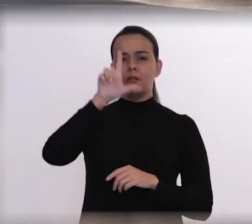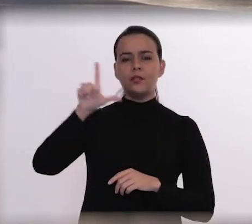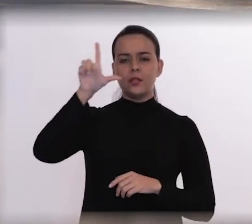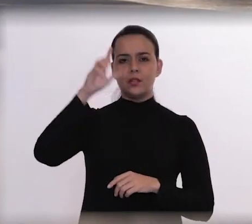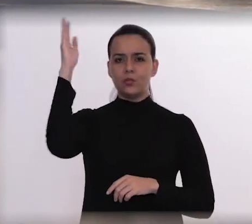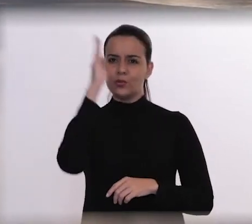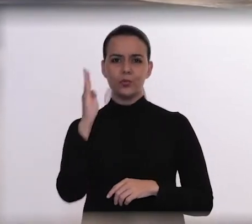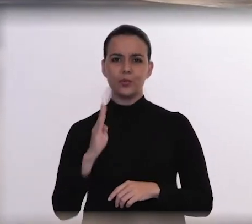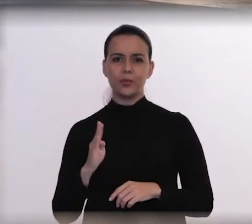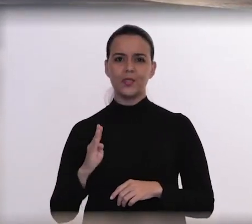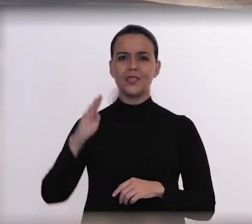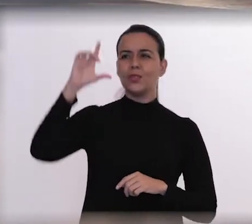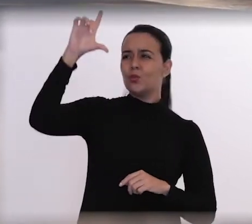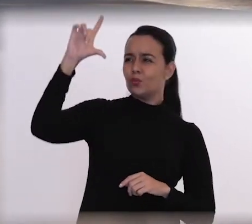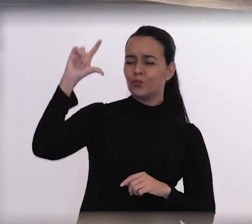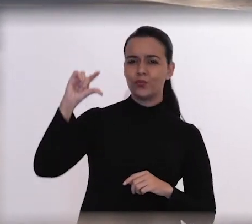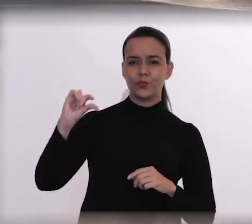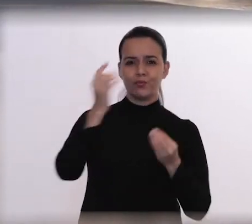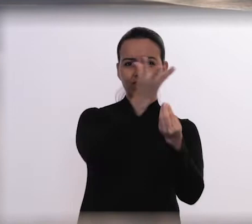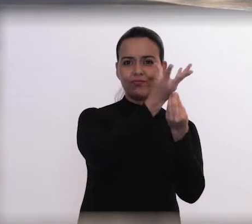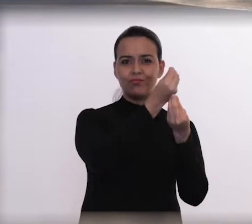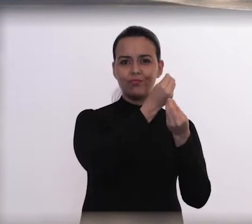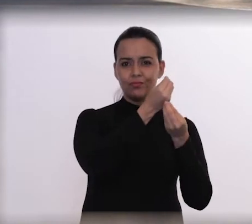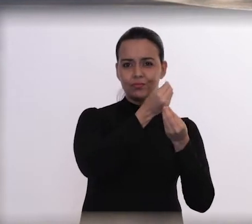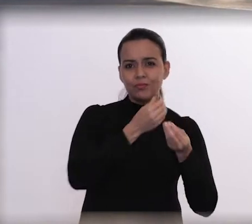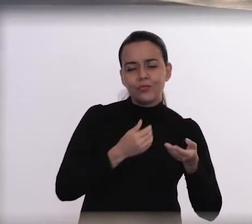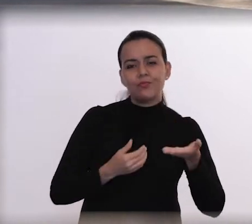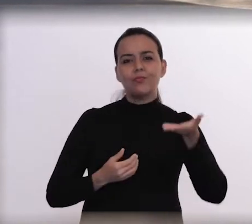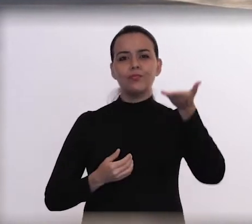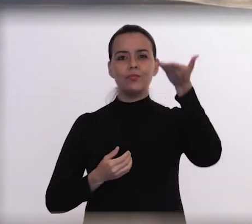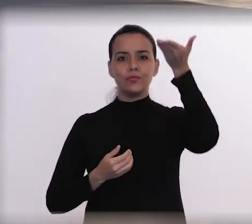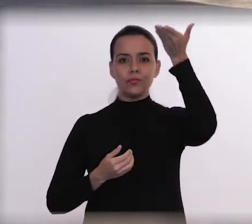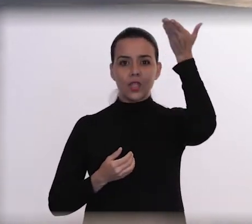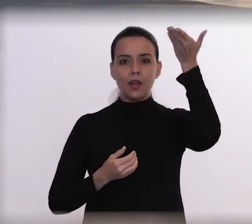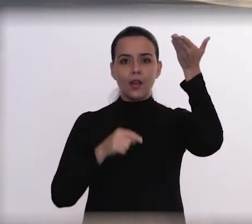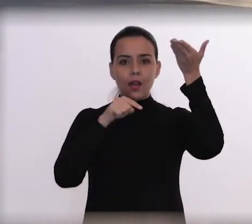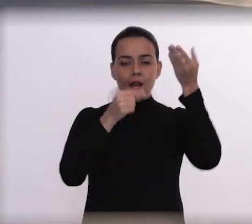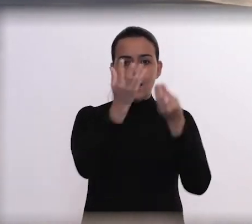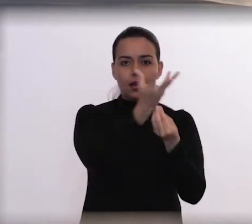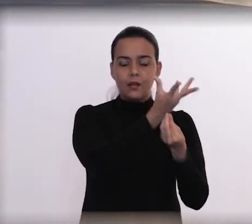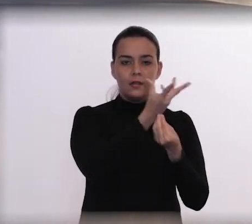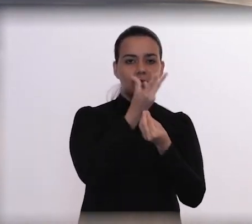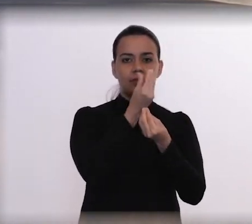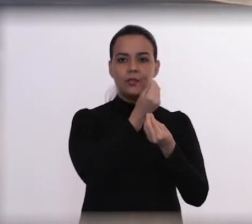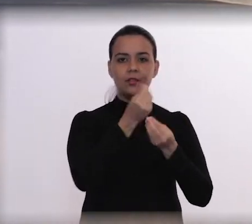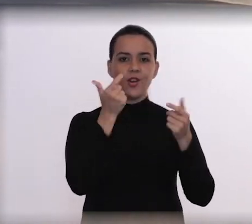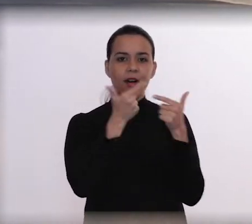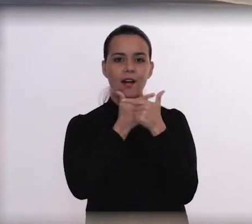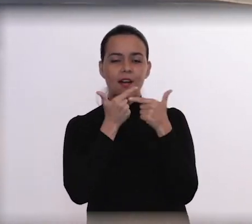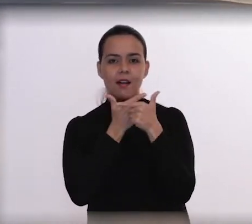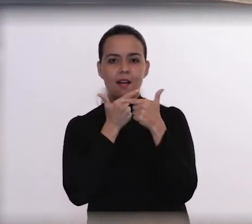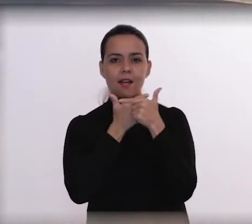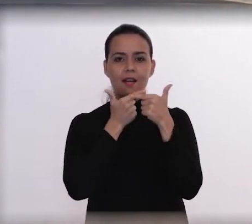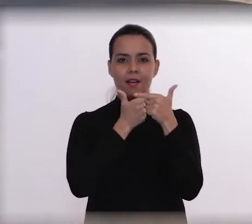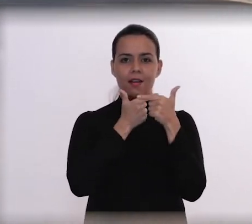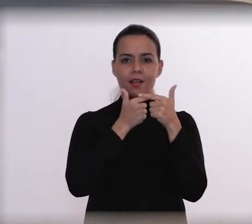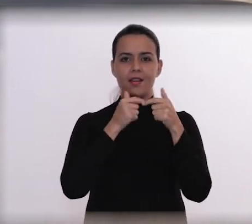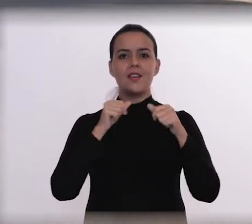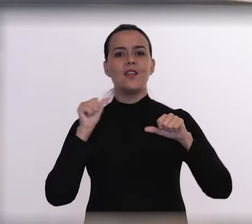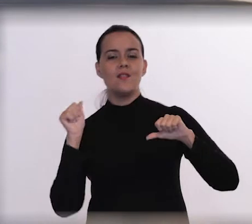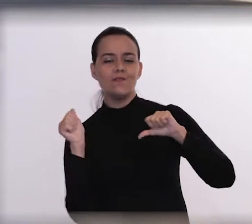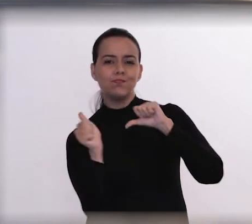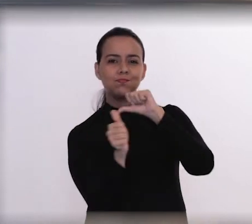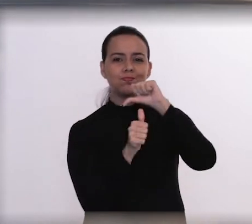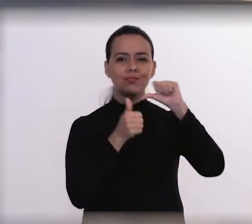nacional vigente na época. O movimento modernista ensinou a rir, antecipou a agitação revolucionária